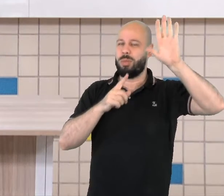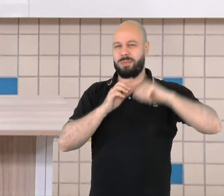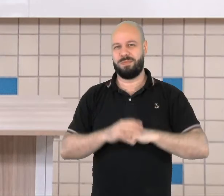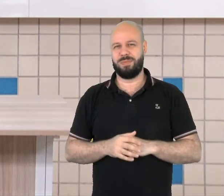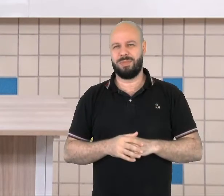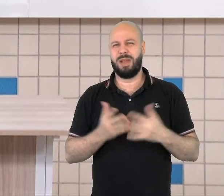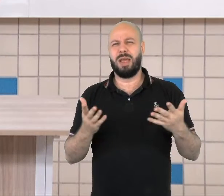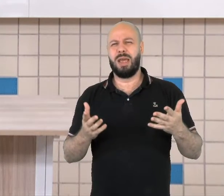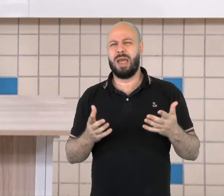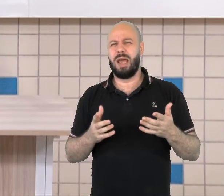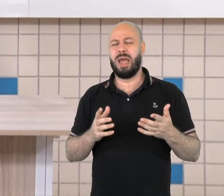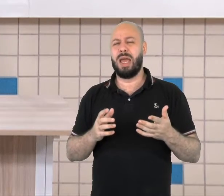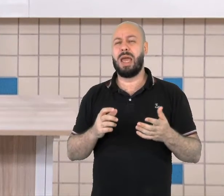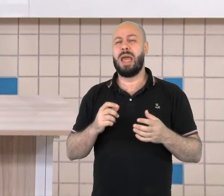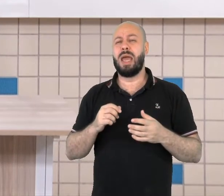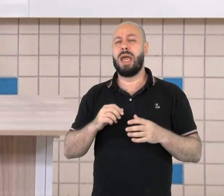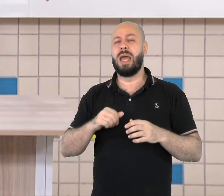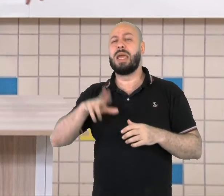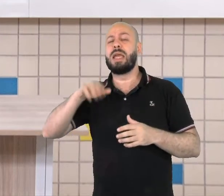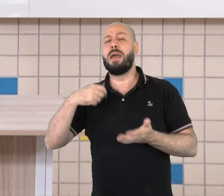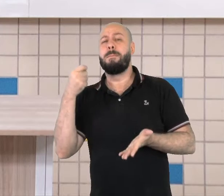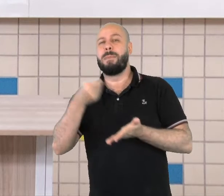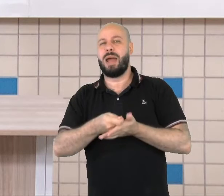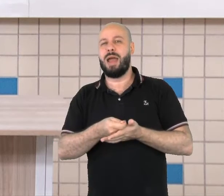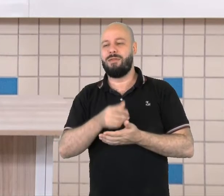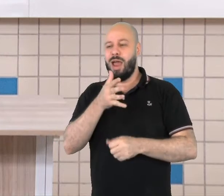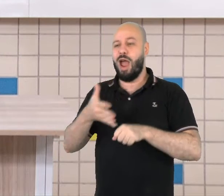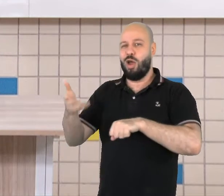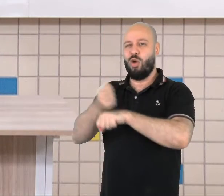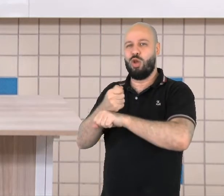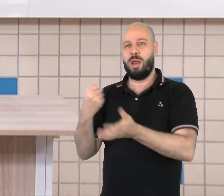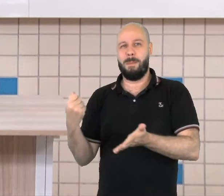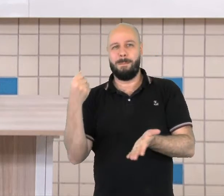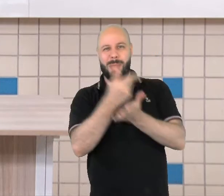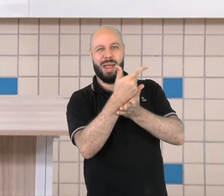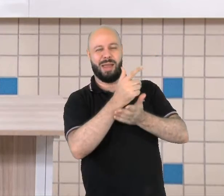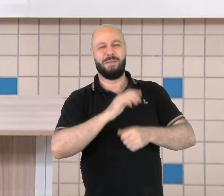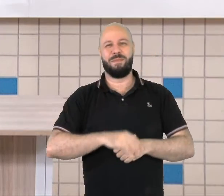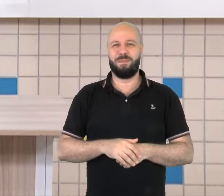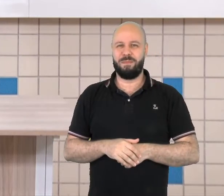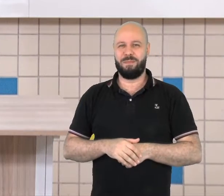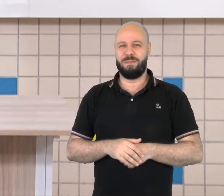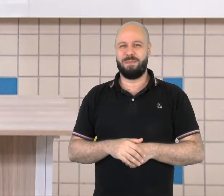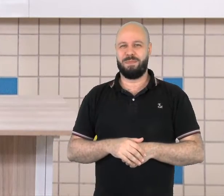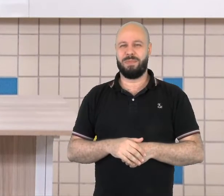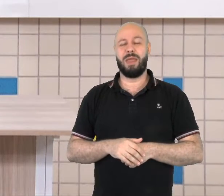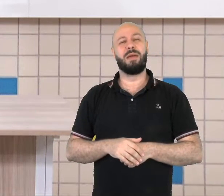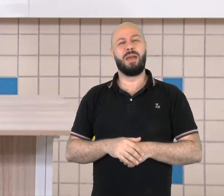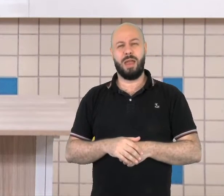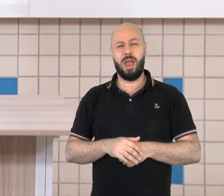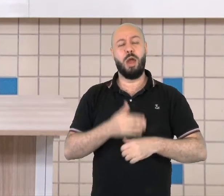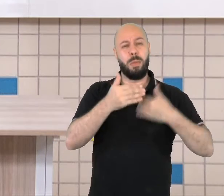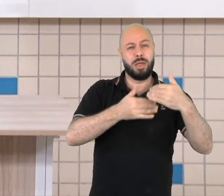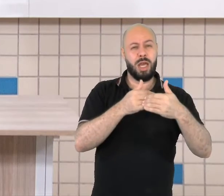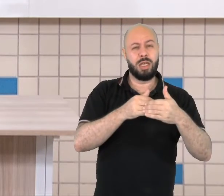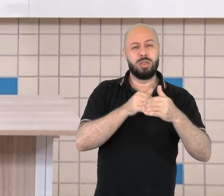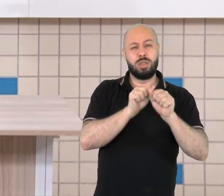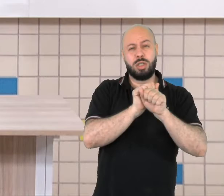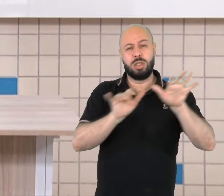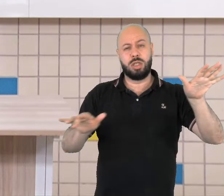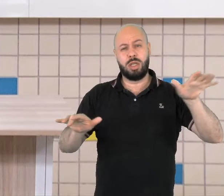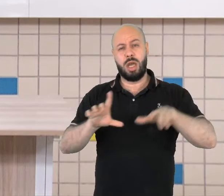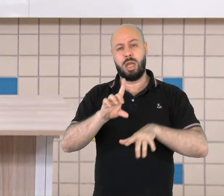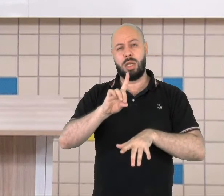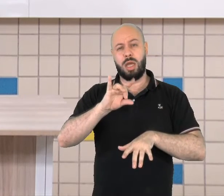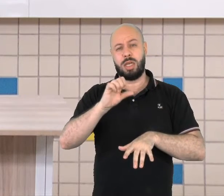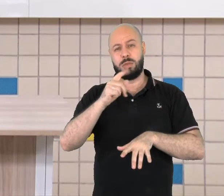de quem? De suas colônias. E faz parte do processo de diáspora europeu, tá?